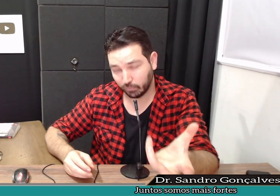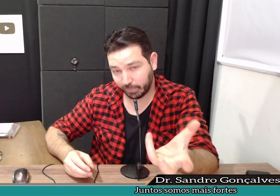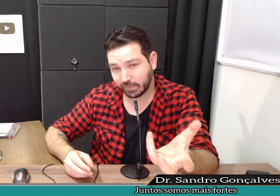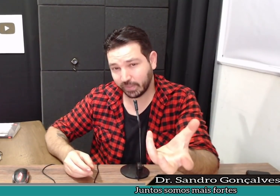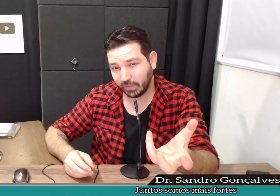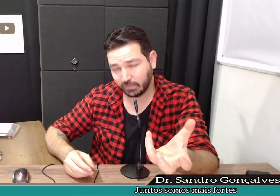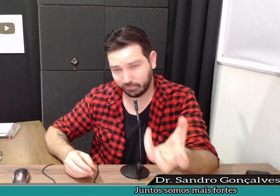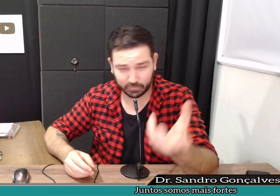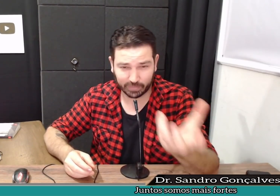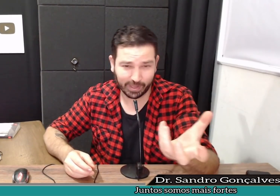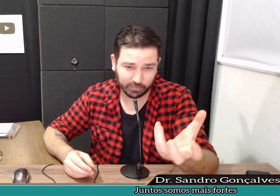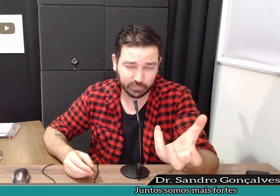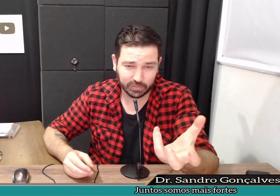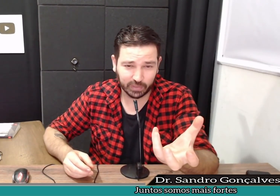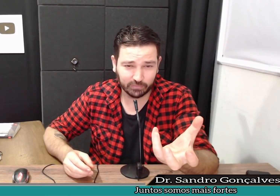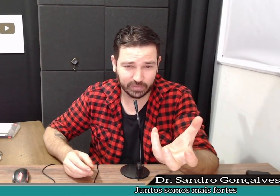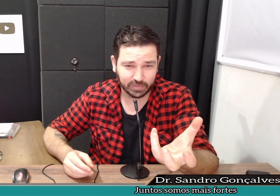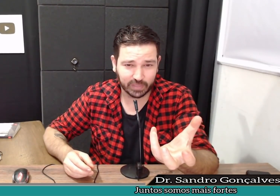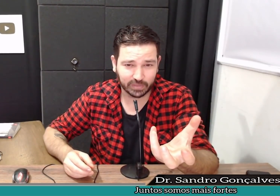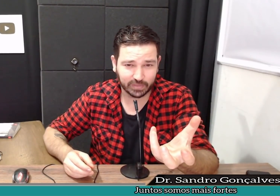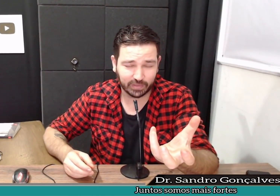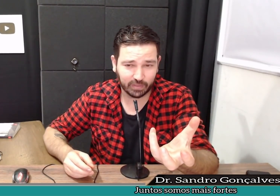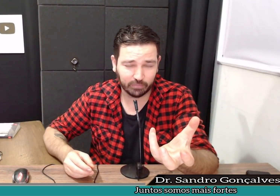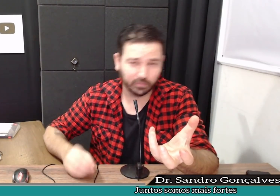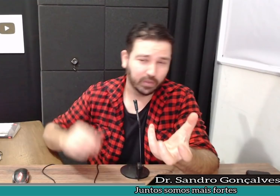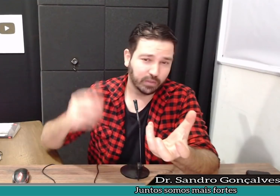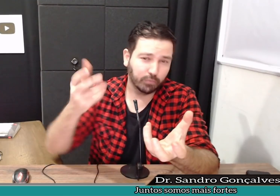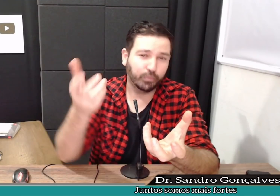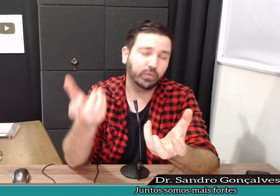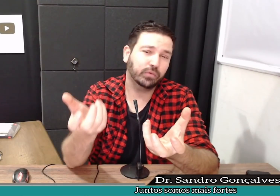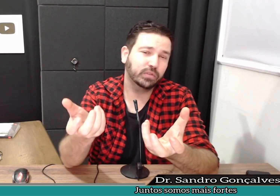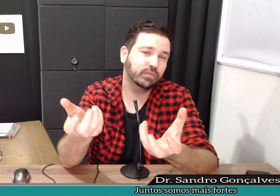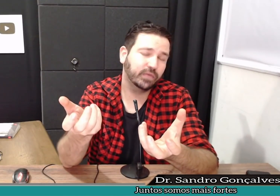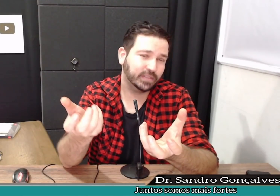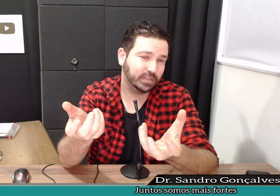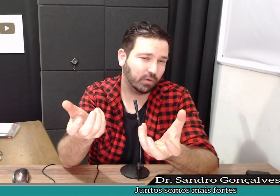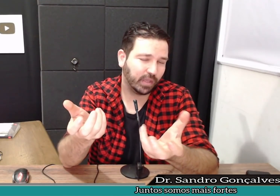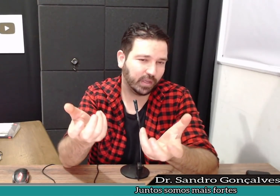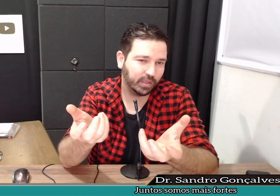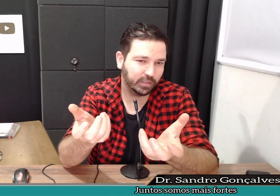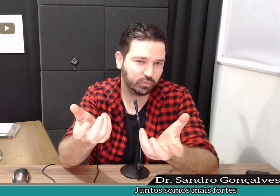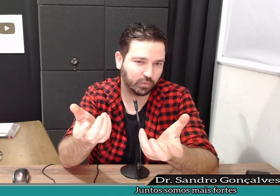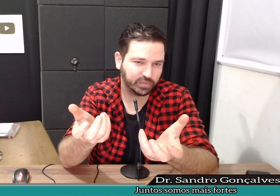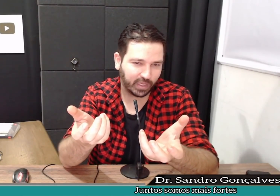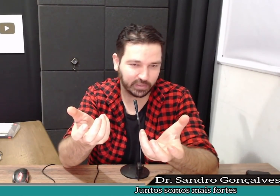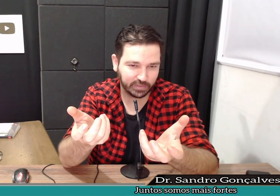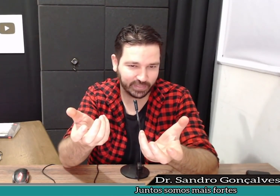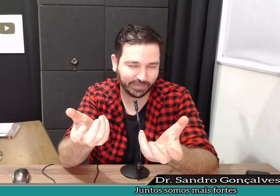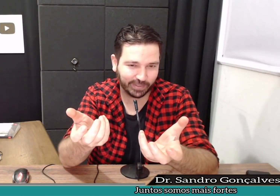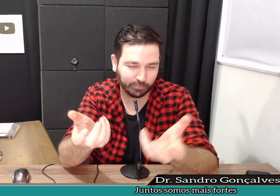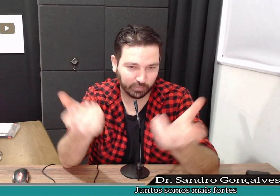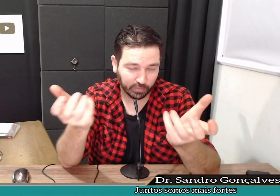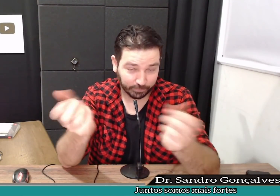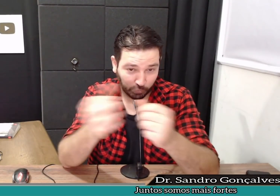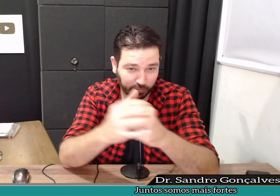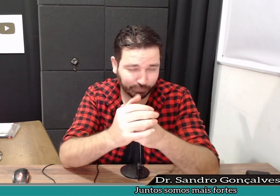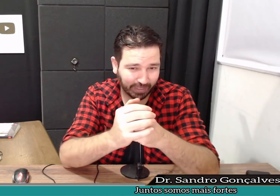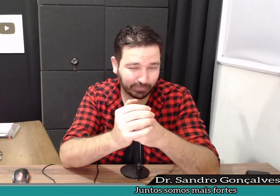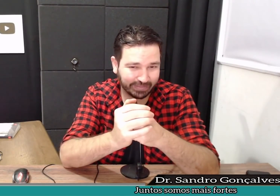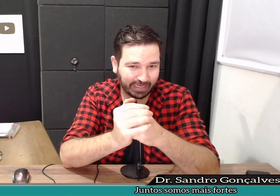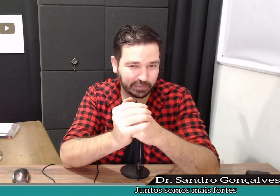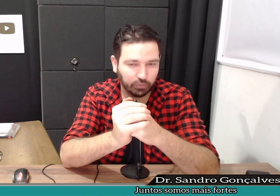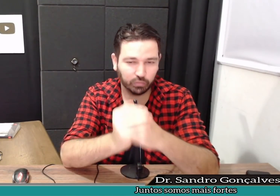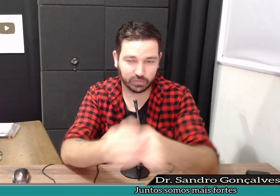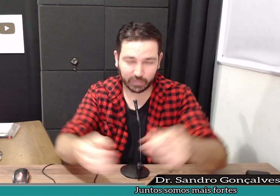do presidente, que está anunciando esse 7 de setembro, e o ponto de vista de alguém crítico ao 7 de setembro, o